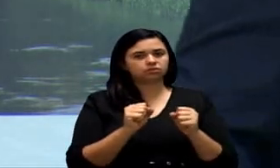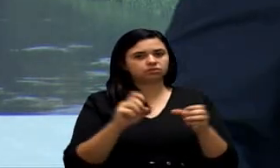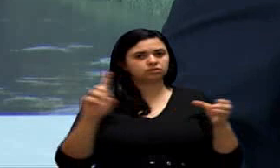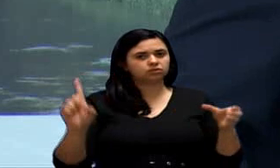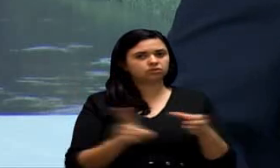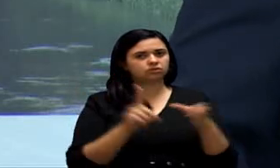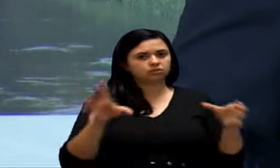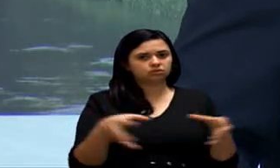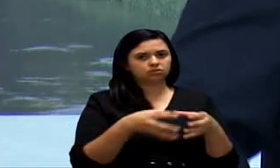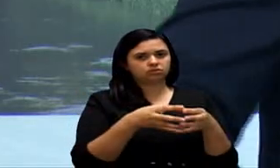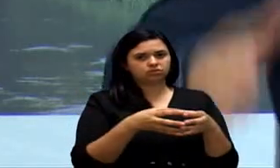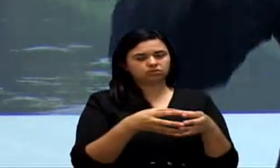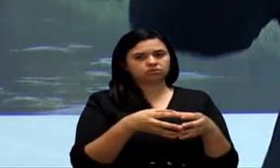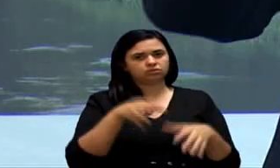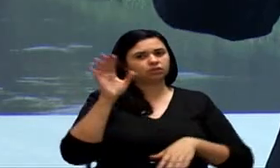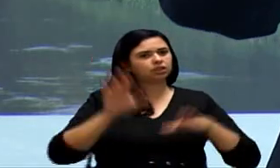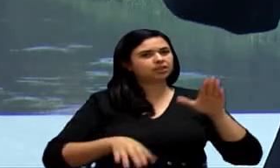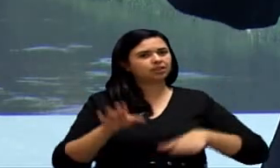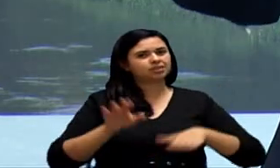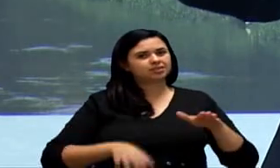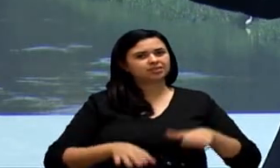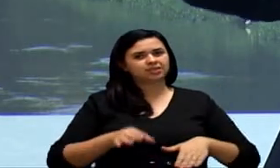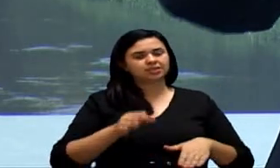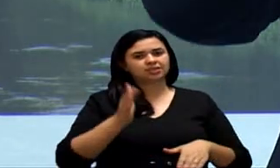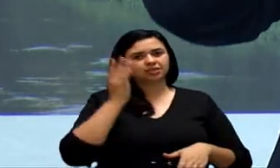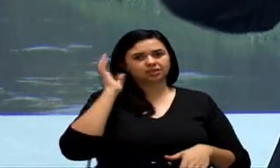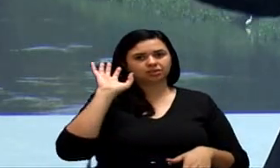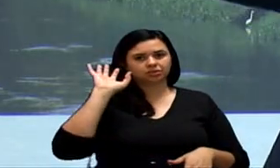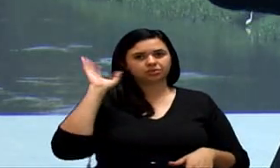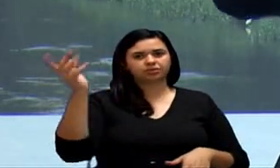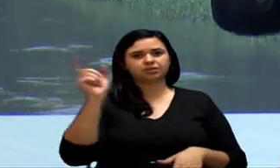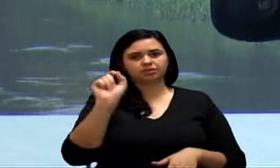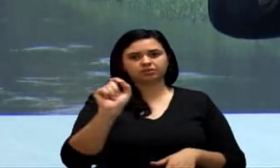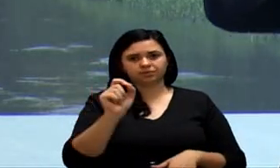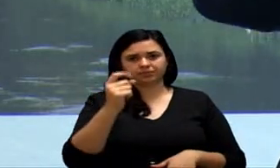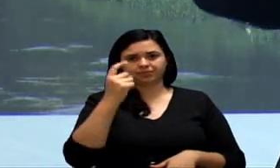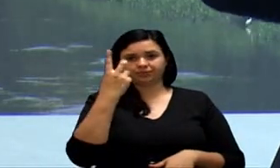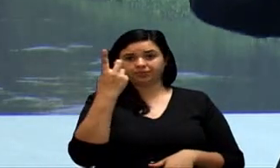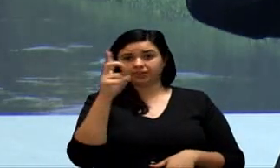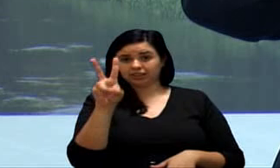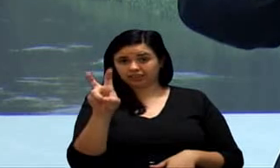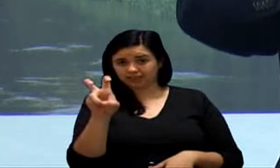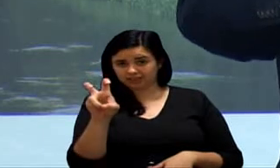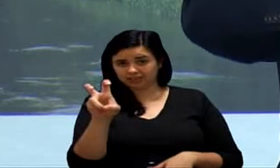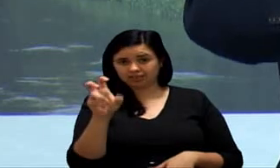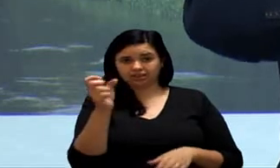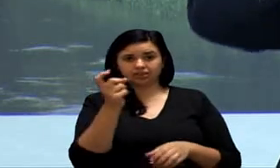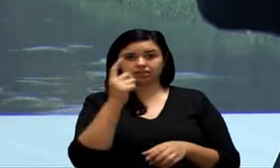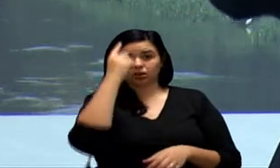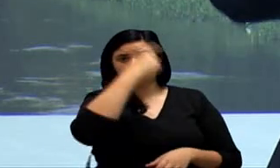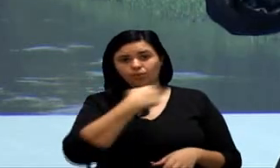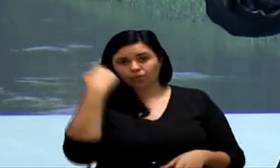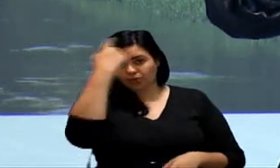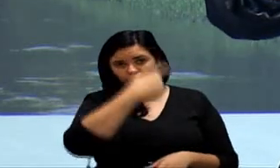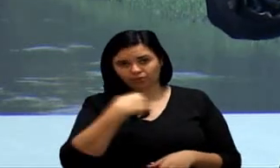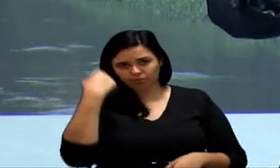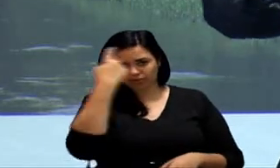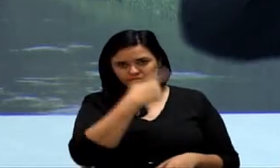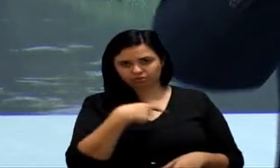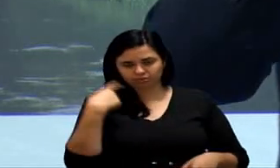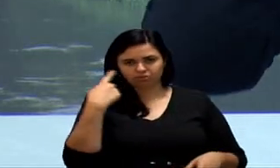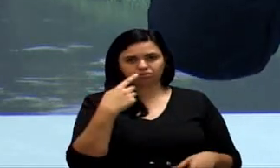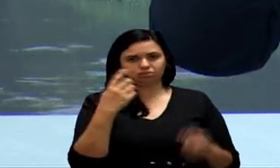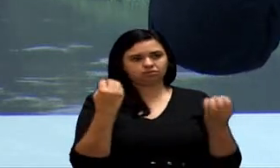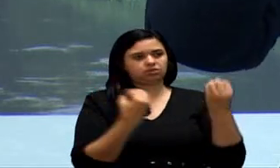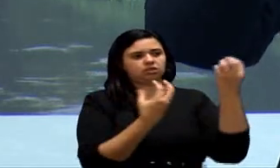mulher ficava fora, Yara. O caminhoneiro carregava 15 horas de viagem. Chegava lá, a mulher não é permitido carregar na empresa,